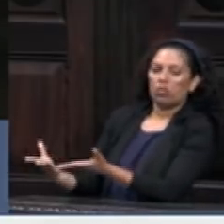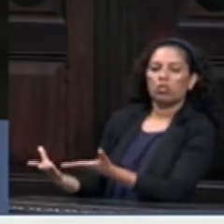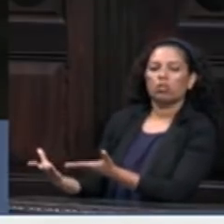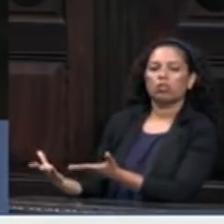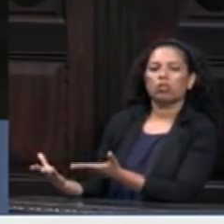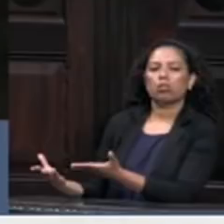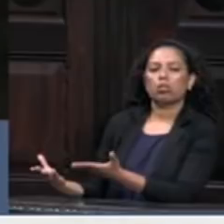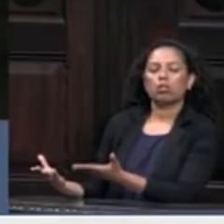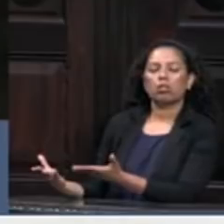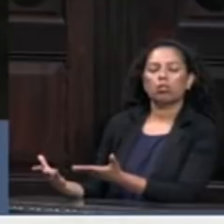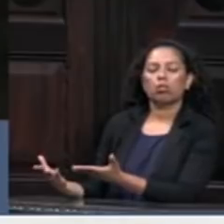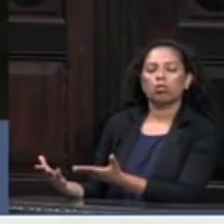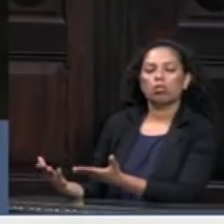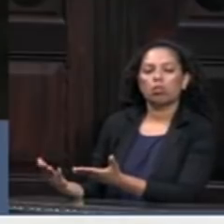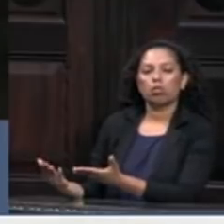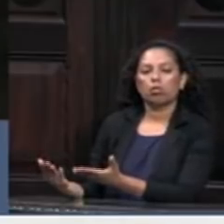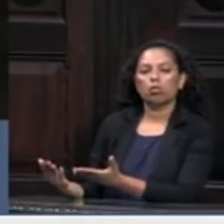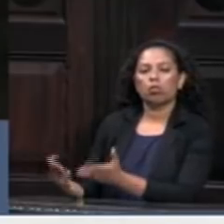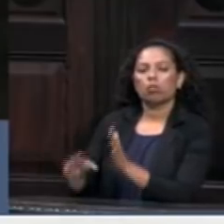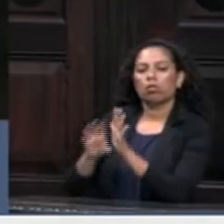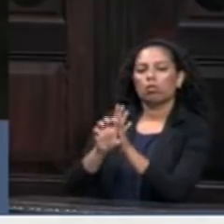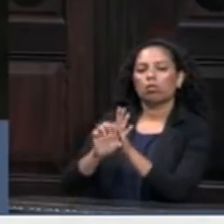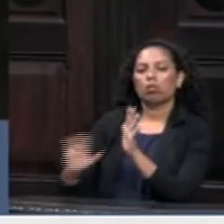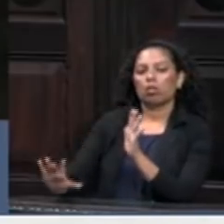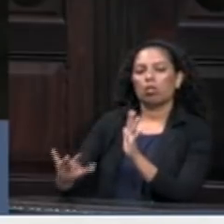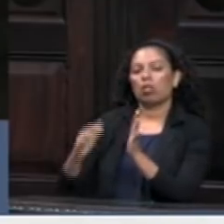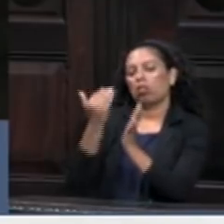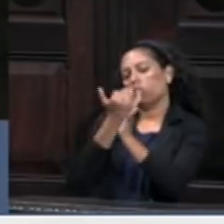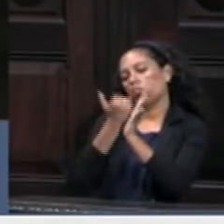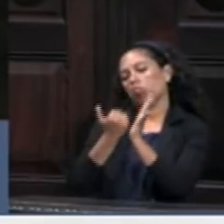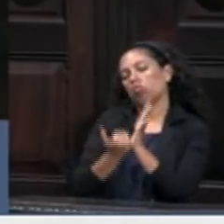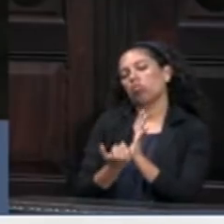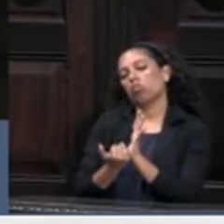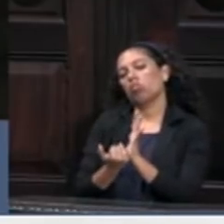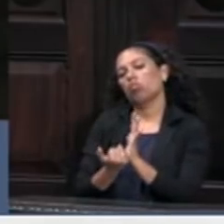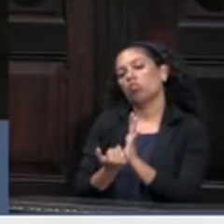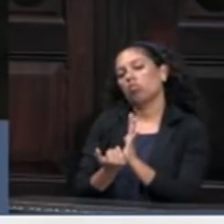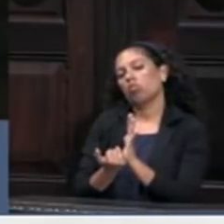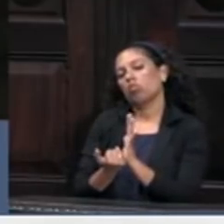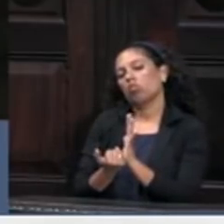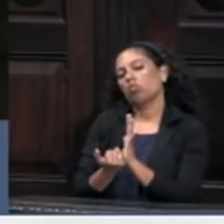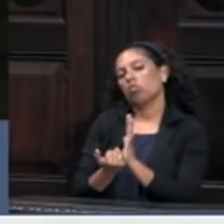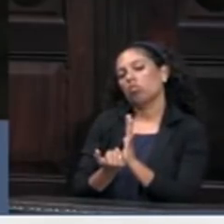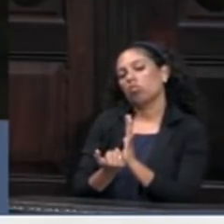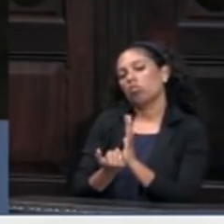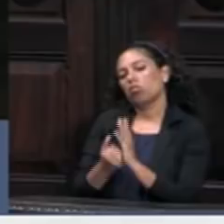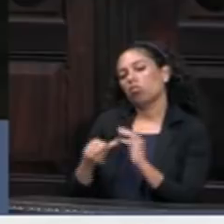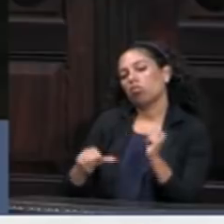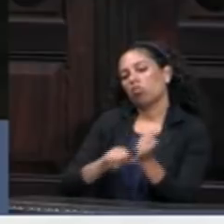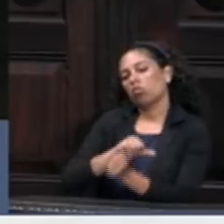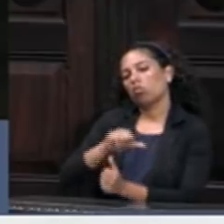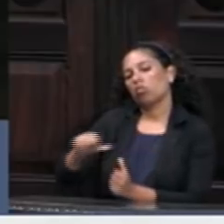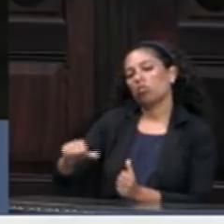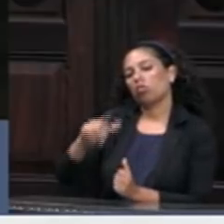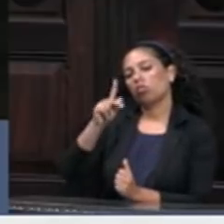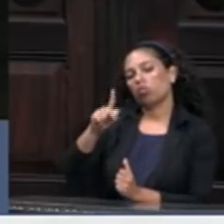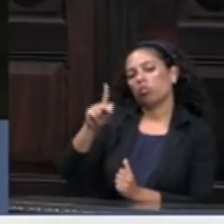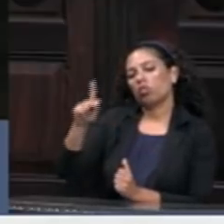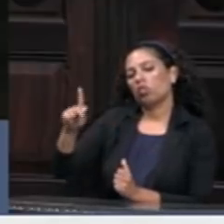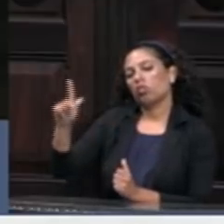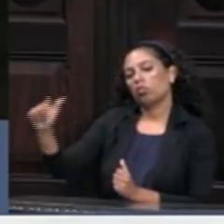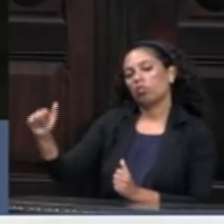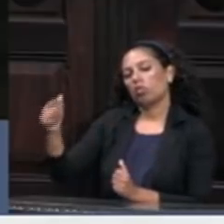de gestão, que é a lei do orçamento e a revisão do PPA.